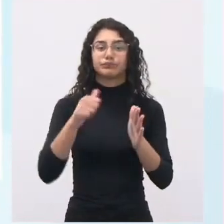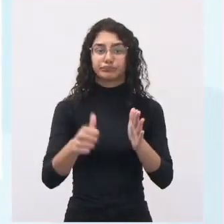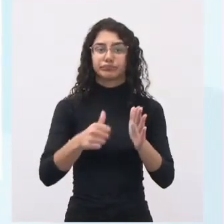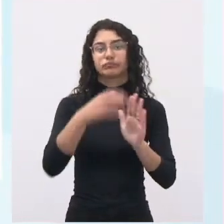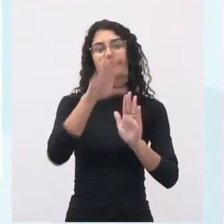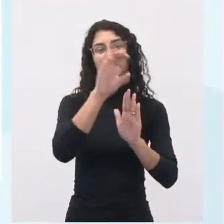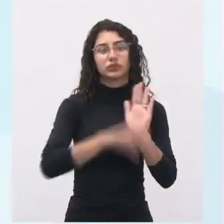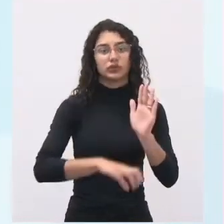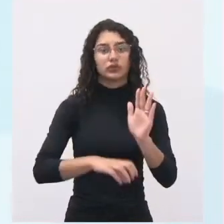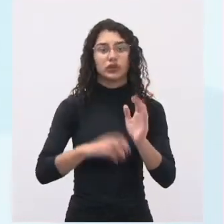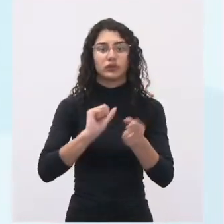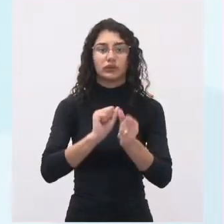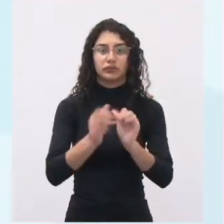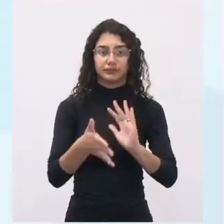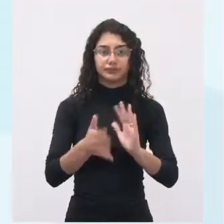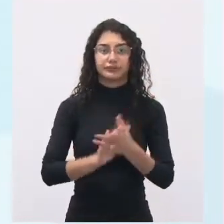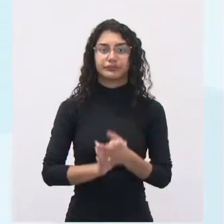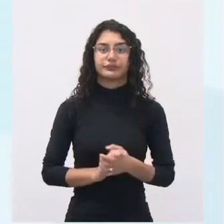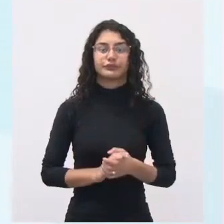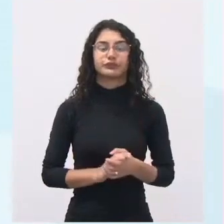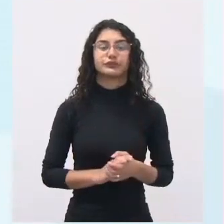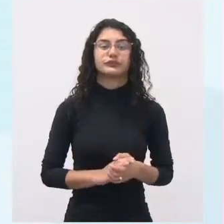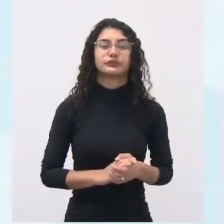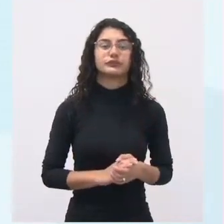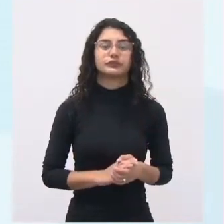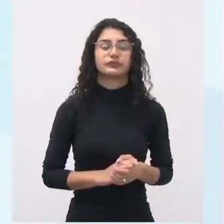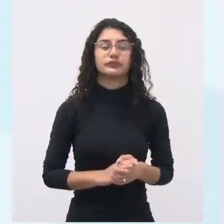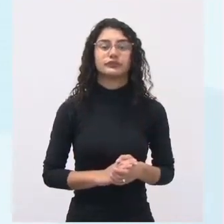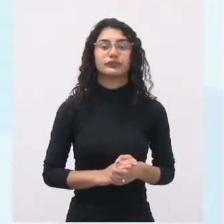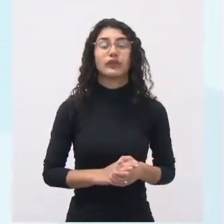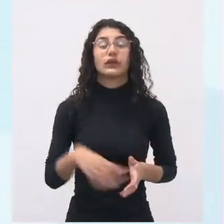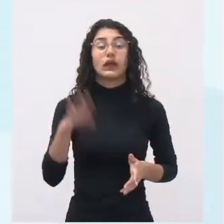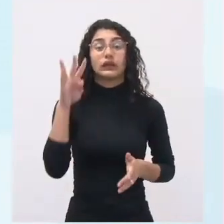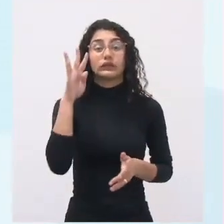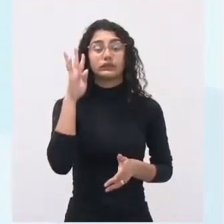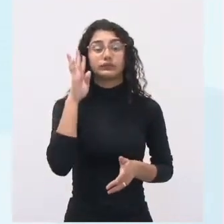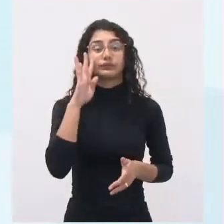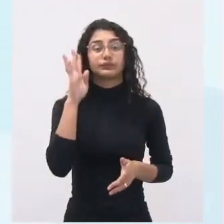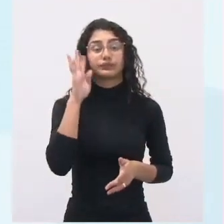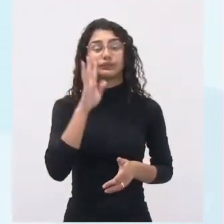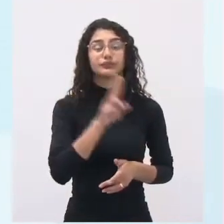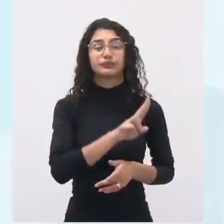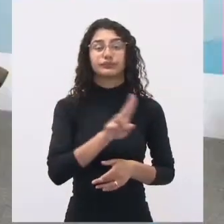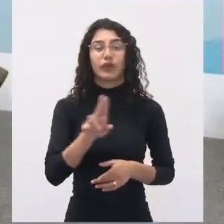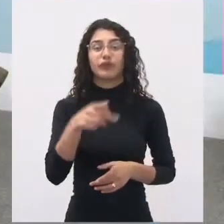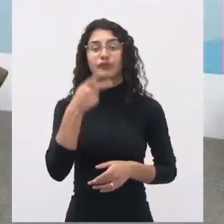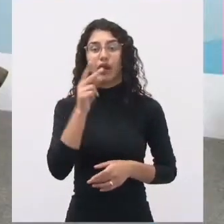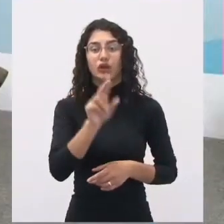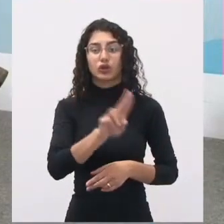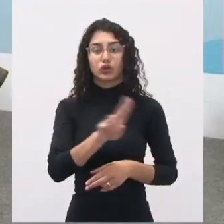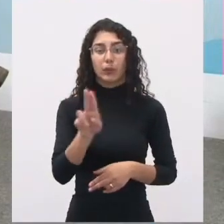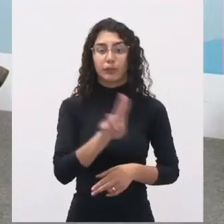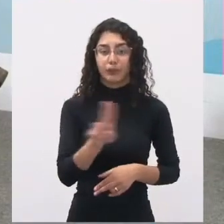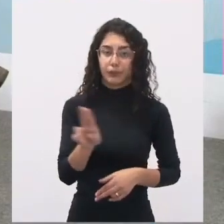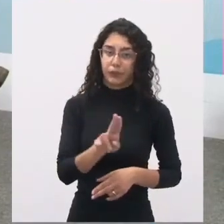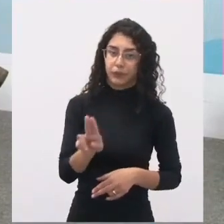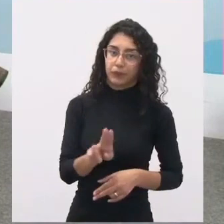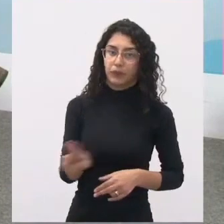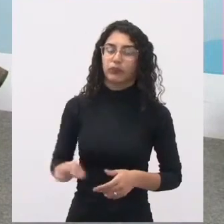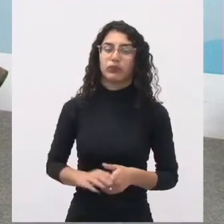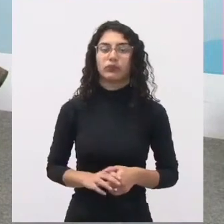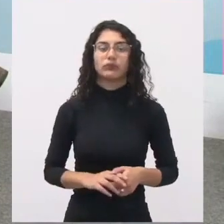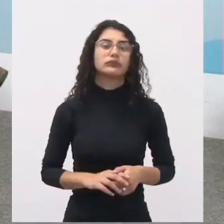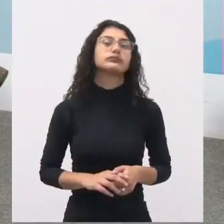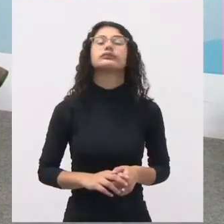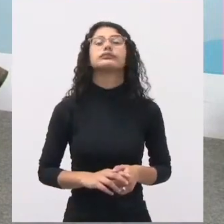ação. Chamada oral, né? Lembra que é uma chamada oral desses nossos participantes, esses 3 elementos importantes aí que